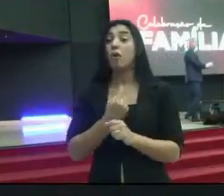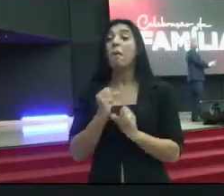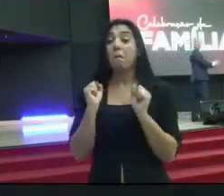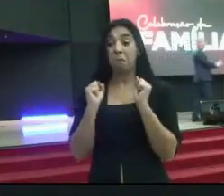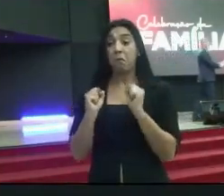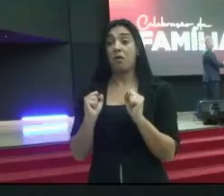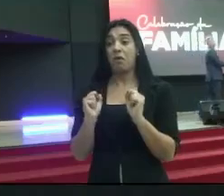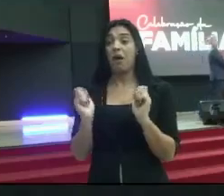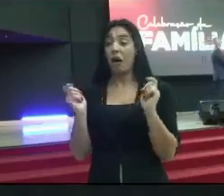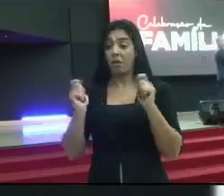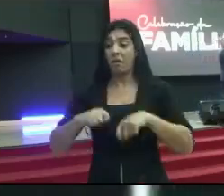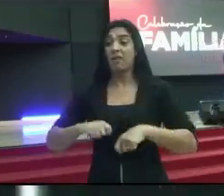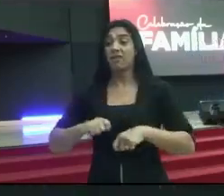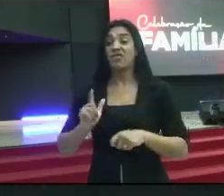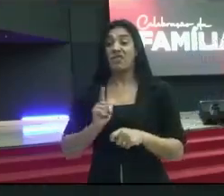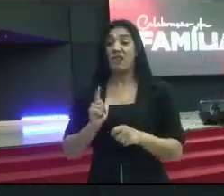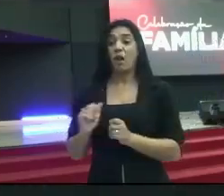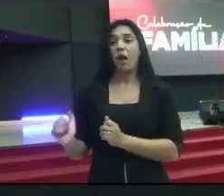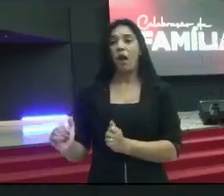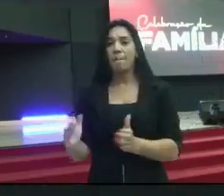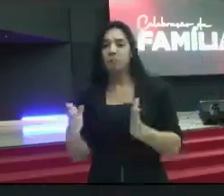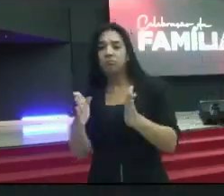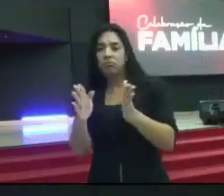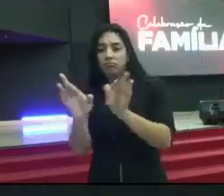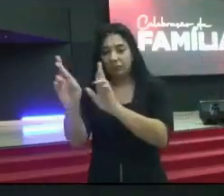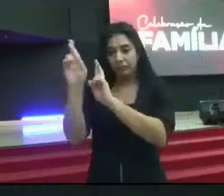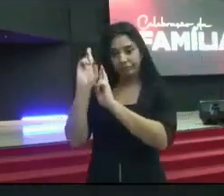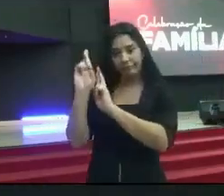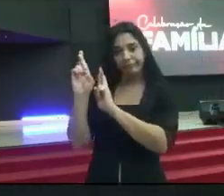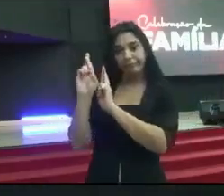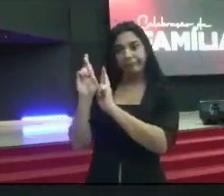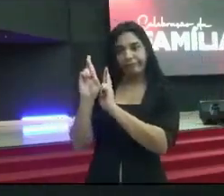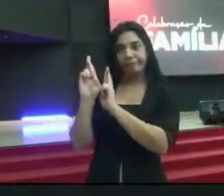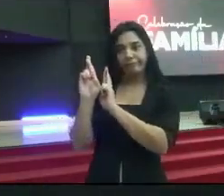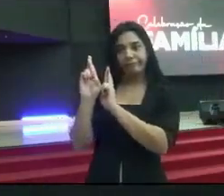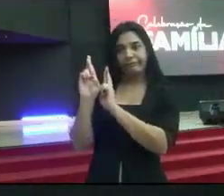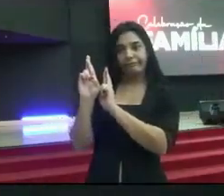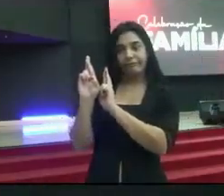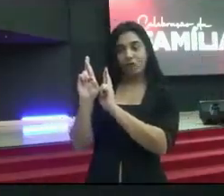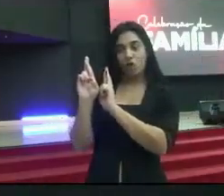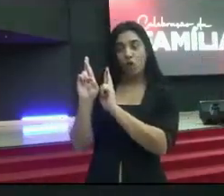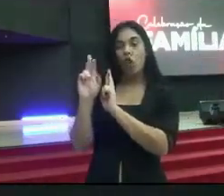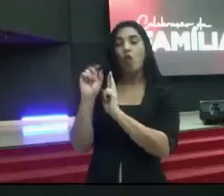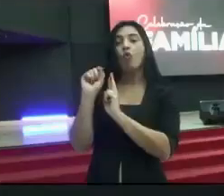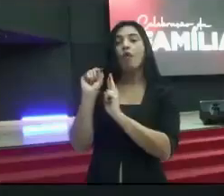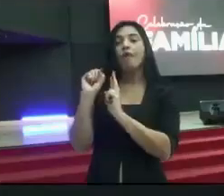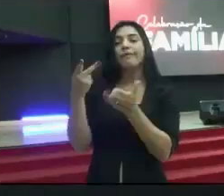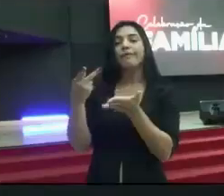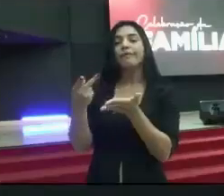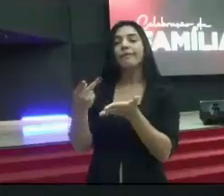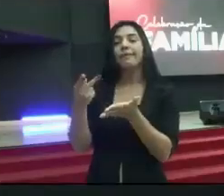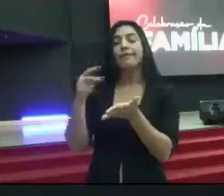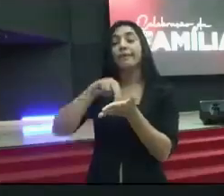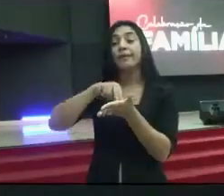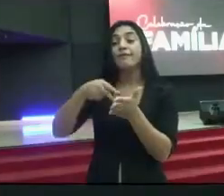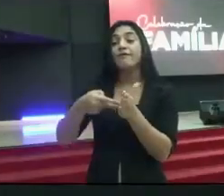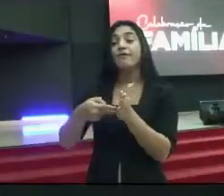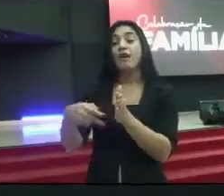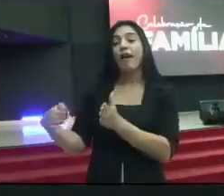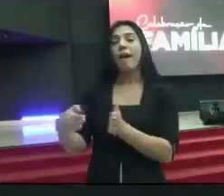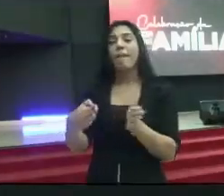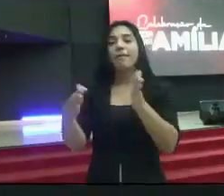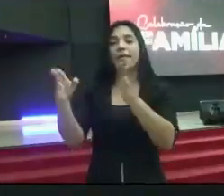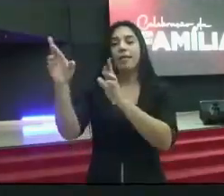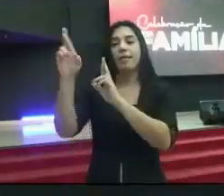podemos percorrer o caminho da esperança. Aleluia. O que é o caminho da esperança entre os